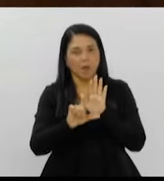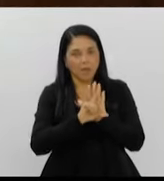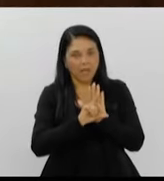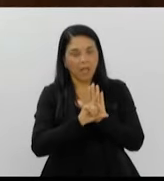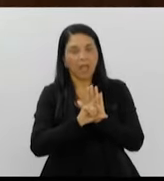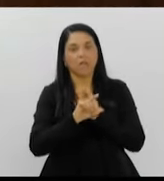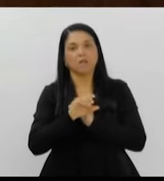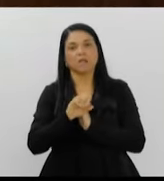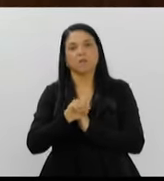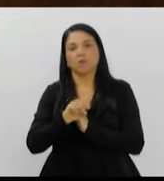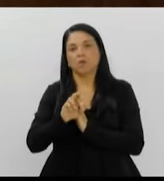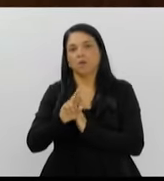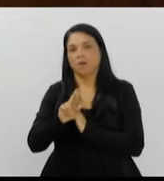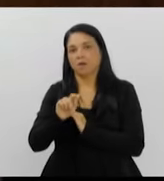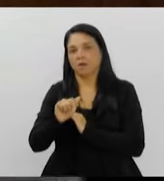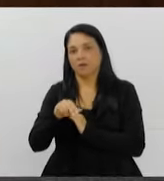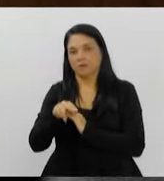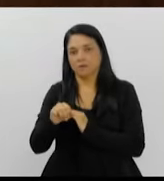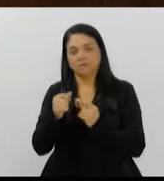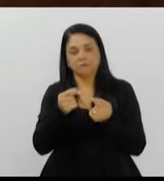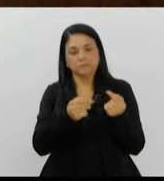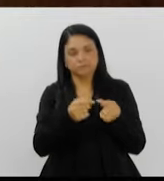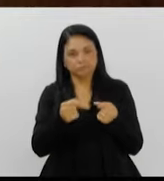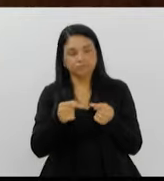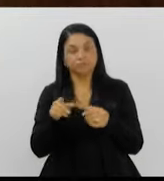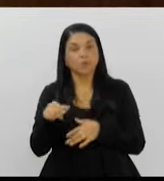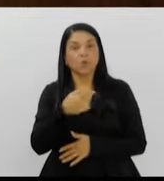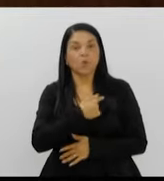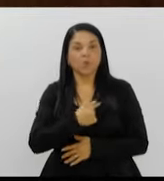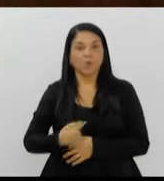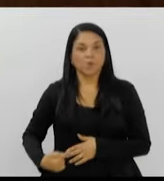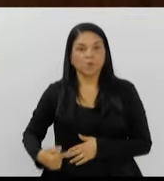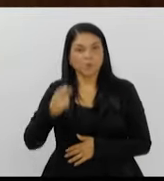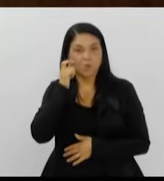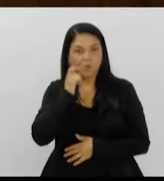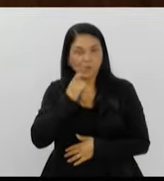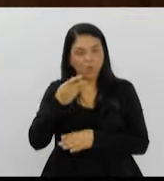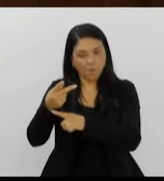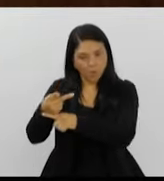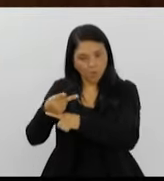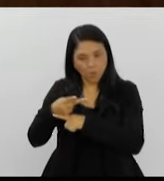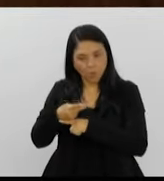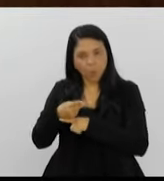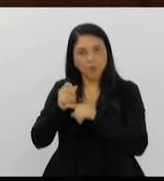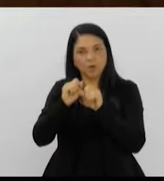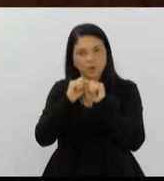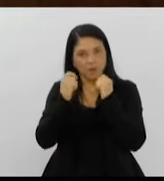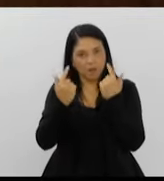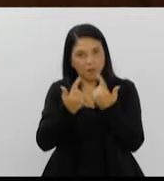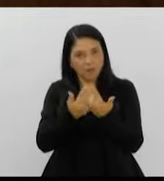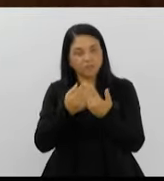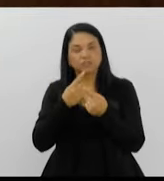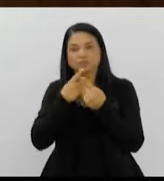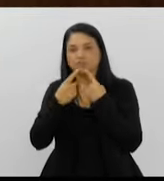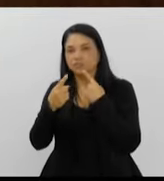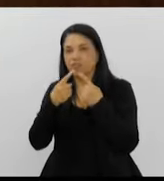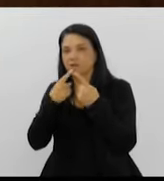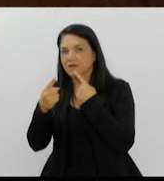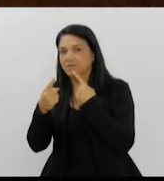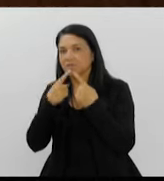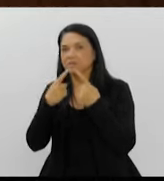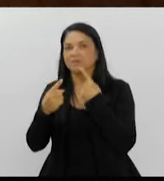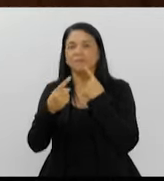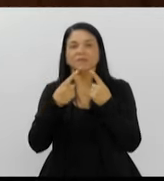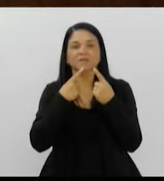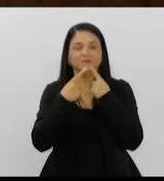debatemos aqui o governador procurando a casa tentando diálogo buscando diálogo mas